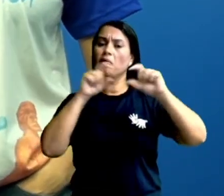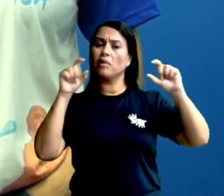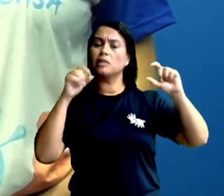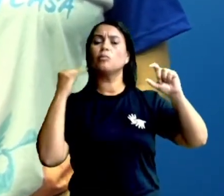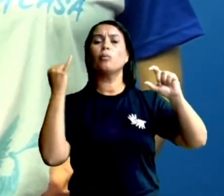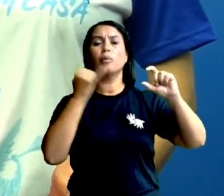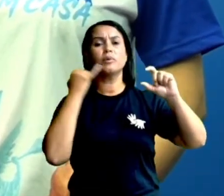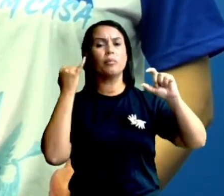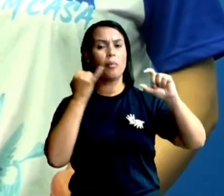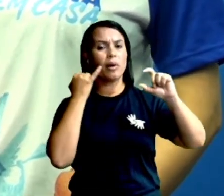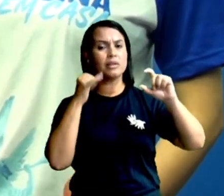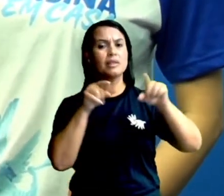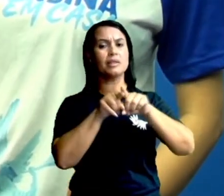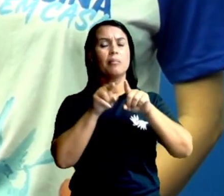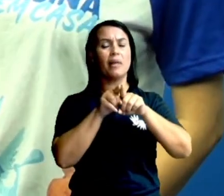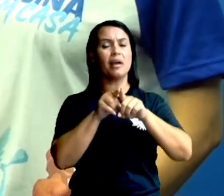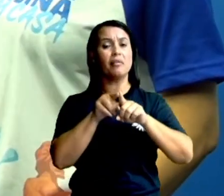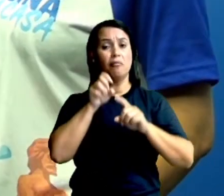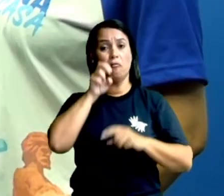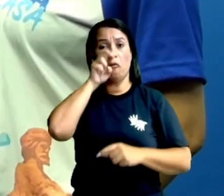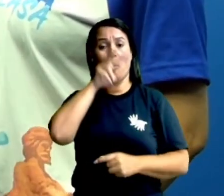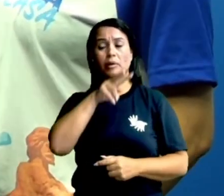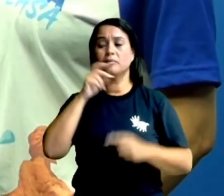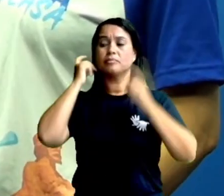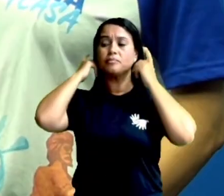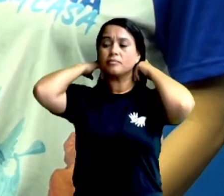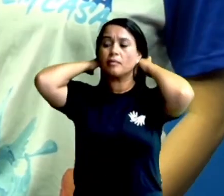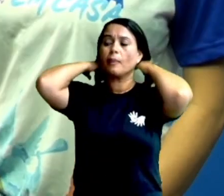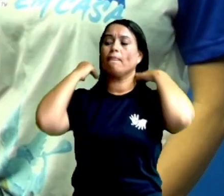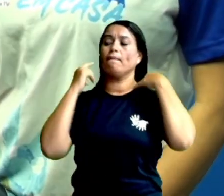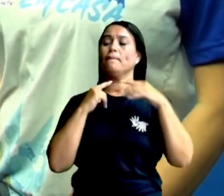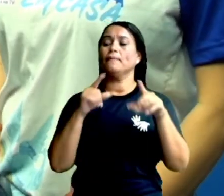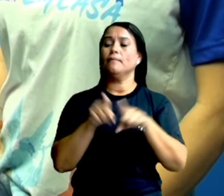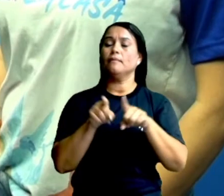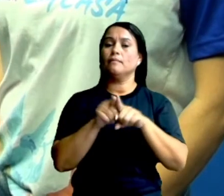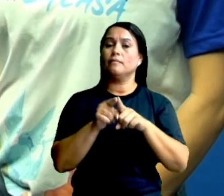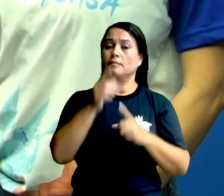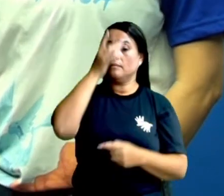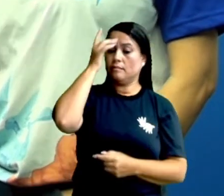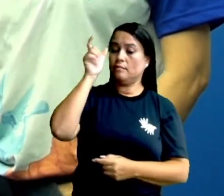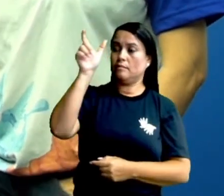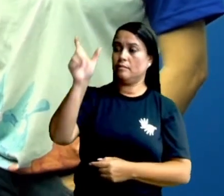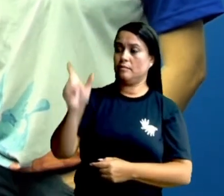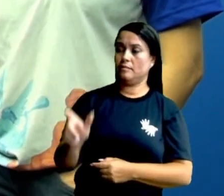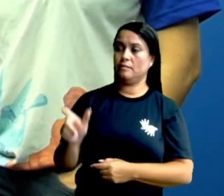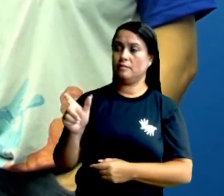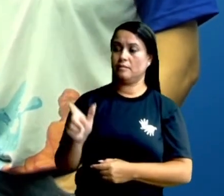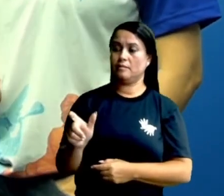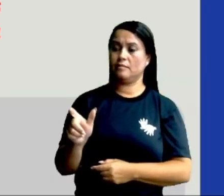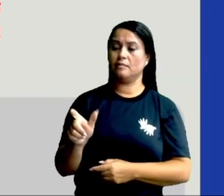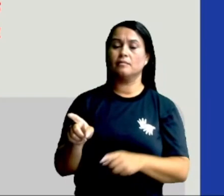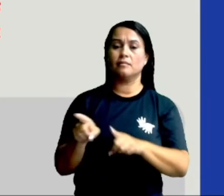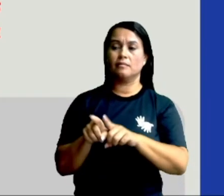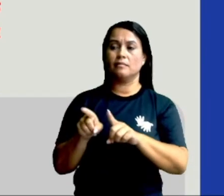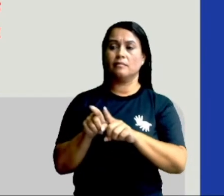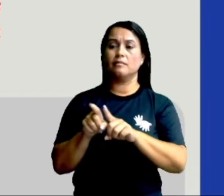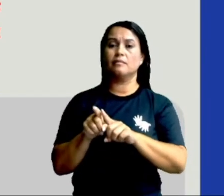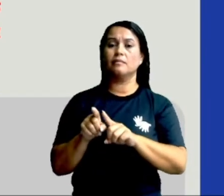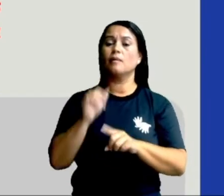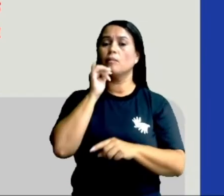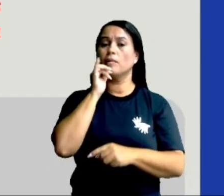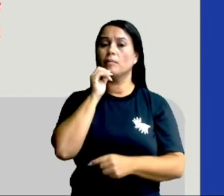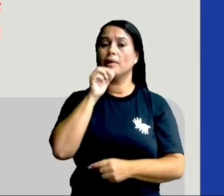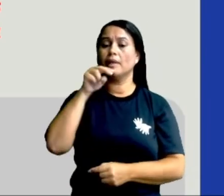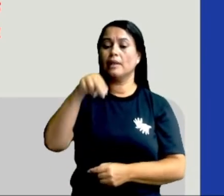muito importante e muito impactante. Outra figura, tá? No setor mundial, temos